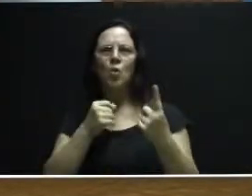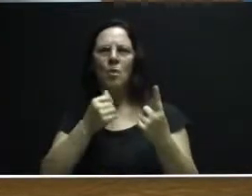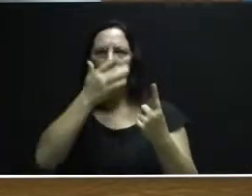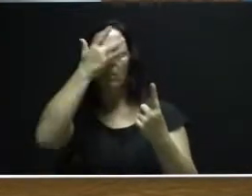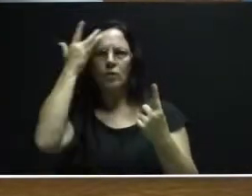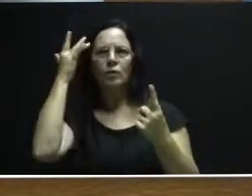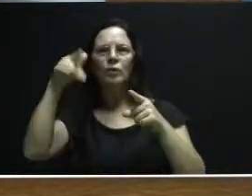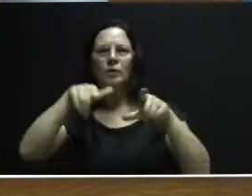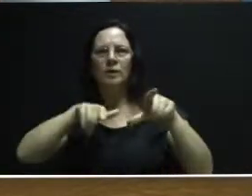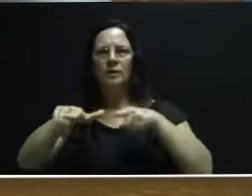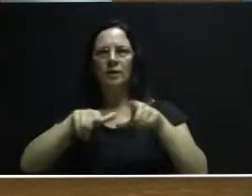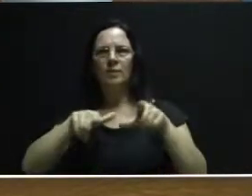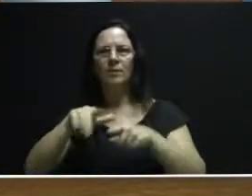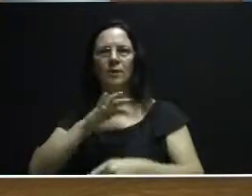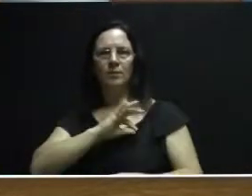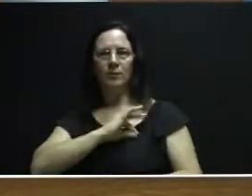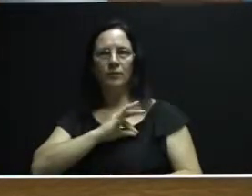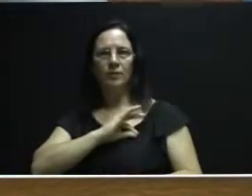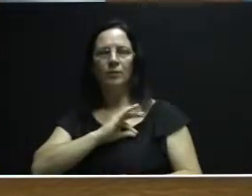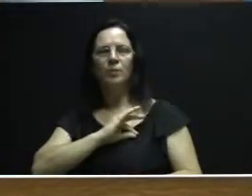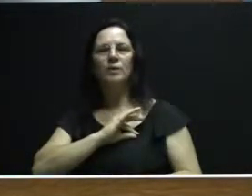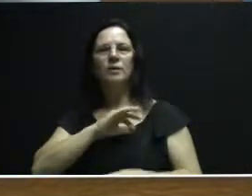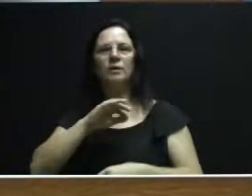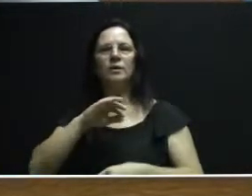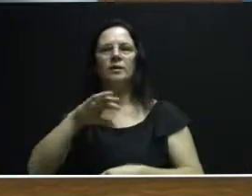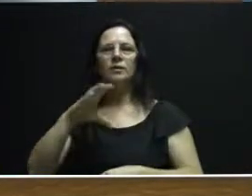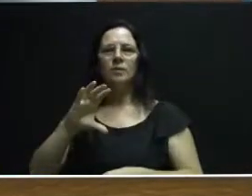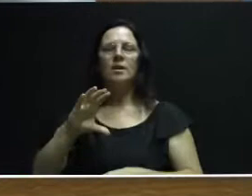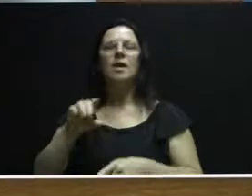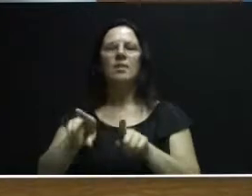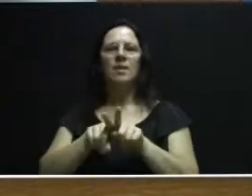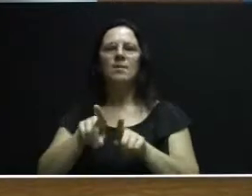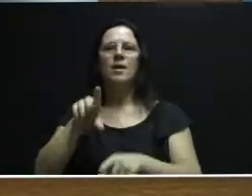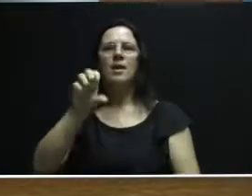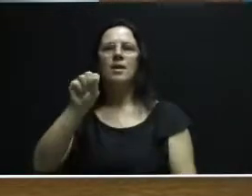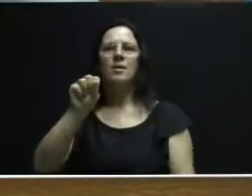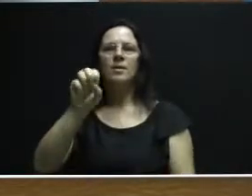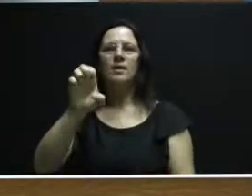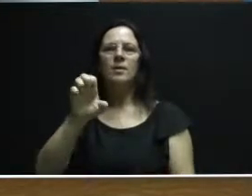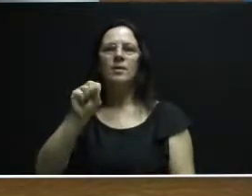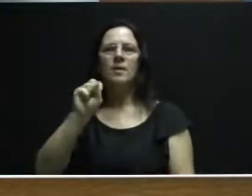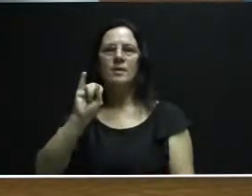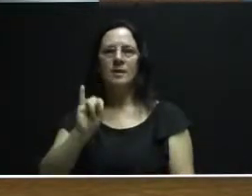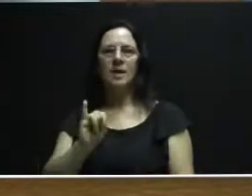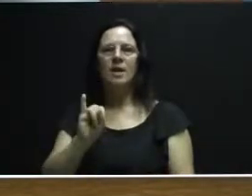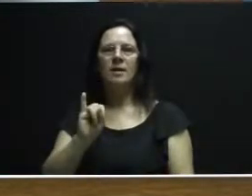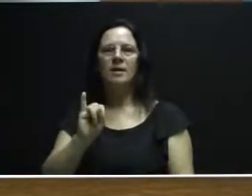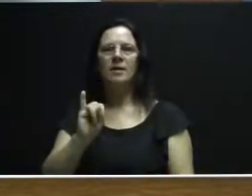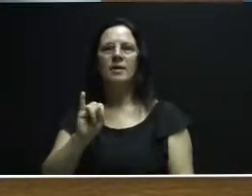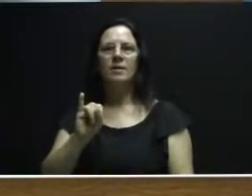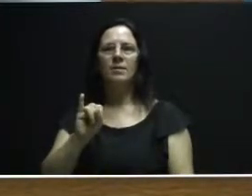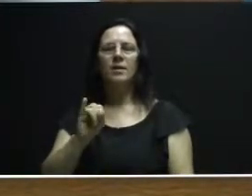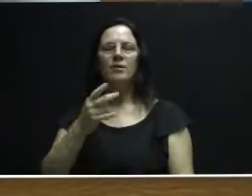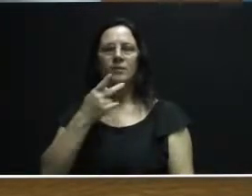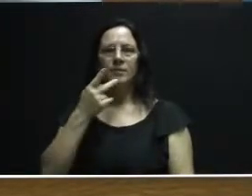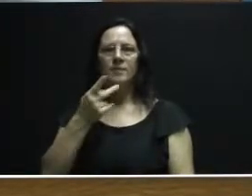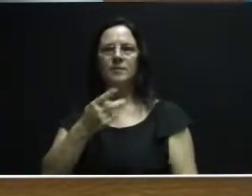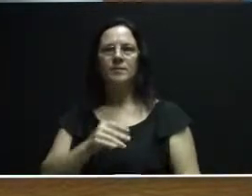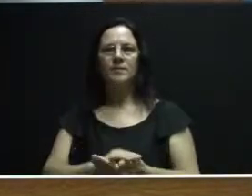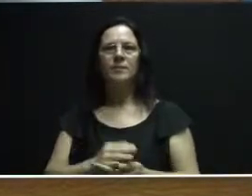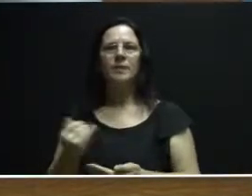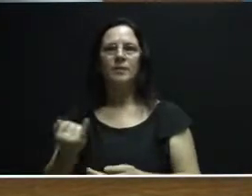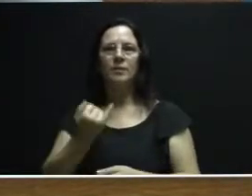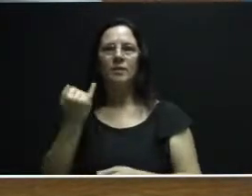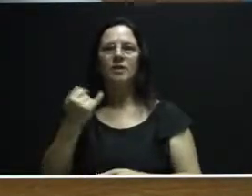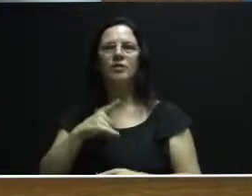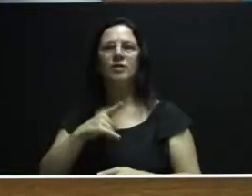funcionário da Prefeitura de Cubatão, funcionário do SESI, essa fala enobreceu bastante, é claro. A gente teve